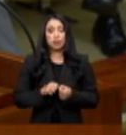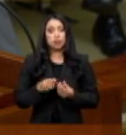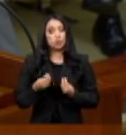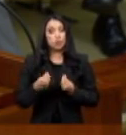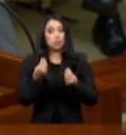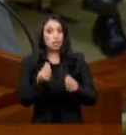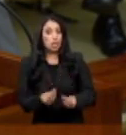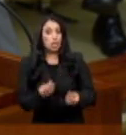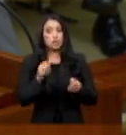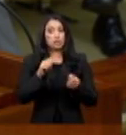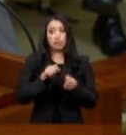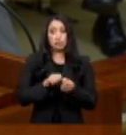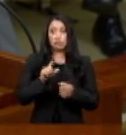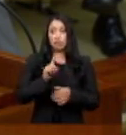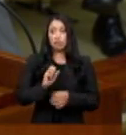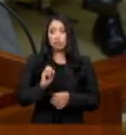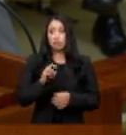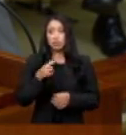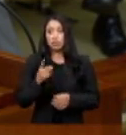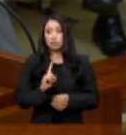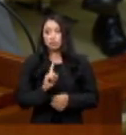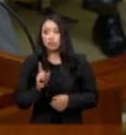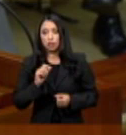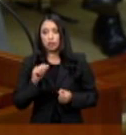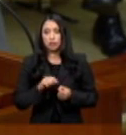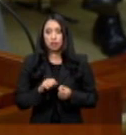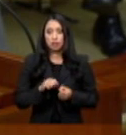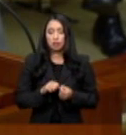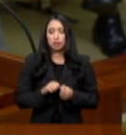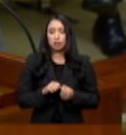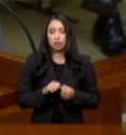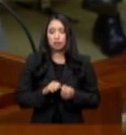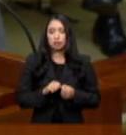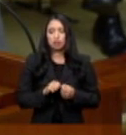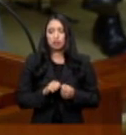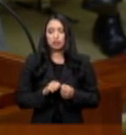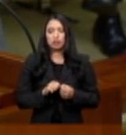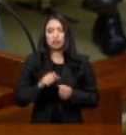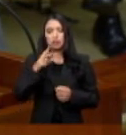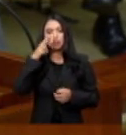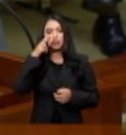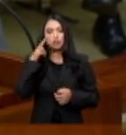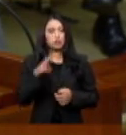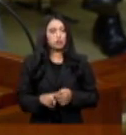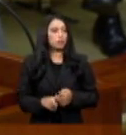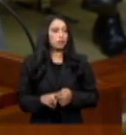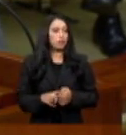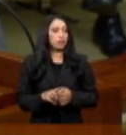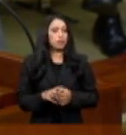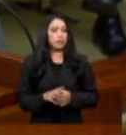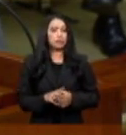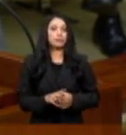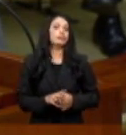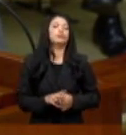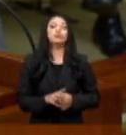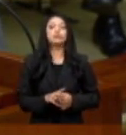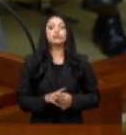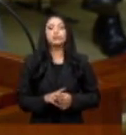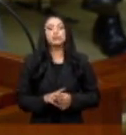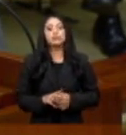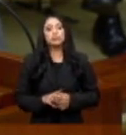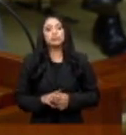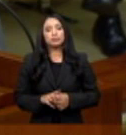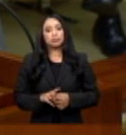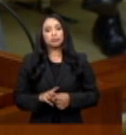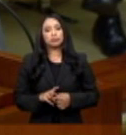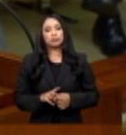fazer e de não fazer. Paga-se na compra e venda quando se entrega a coisa vendida.